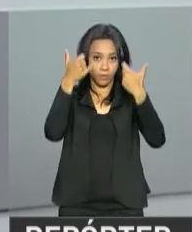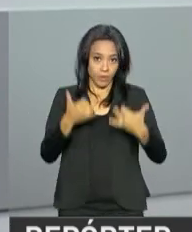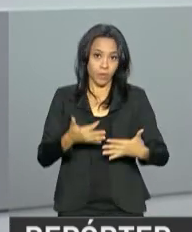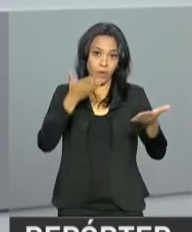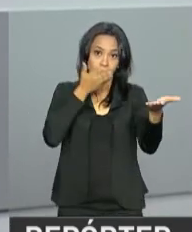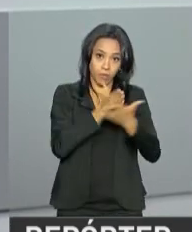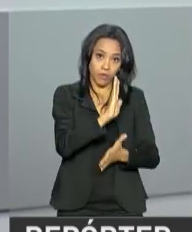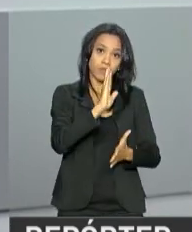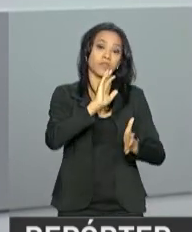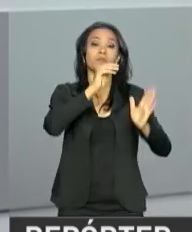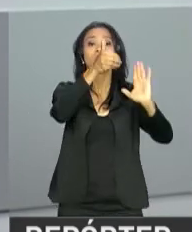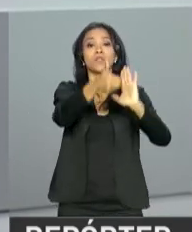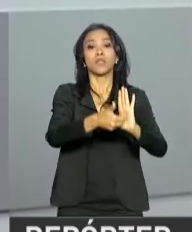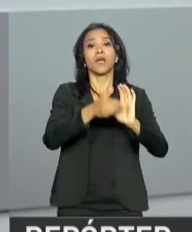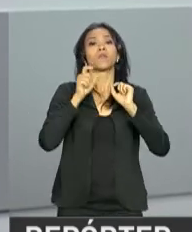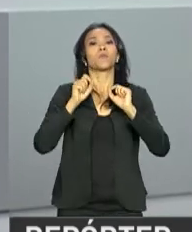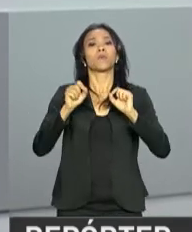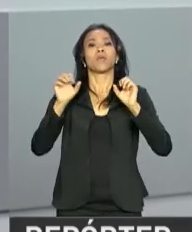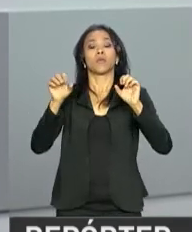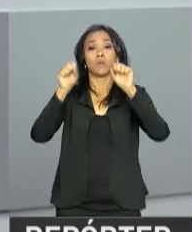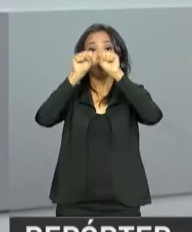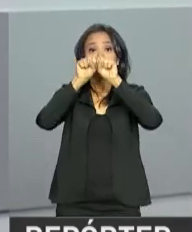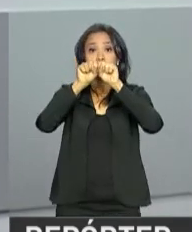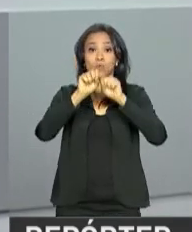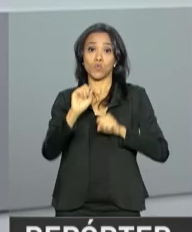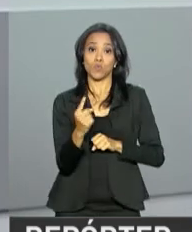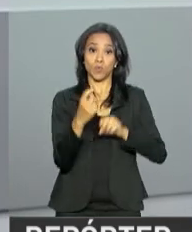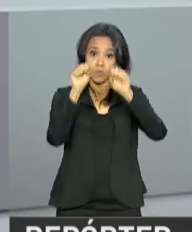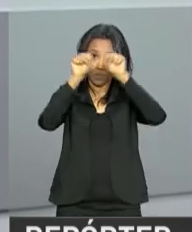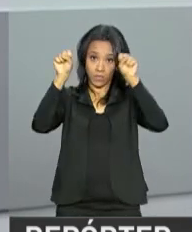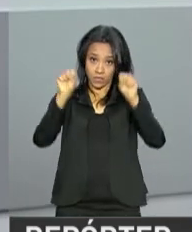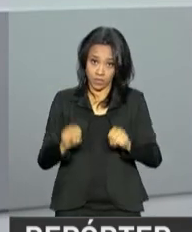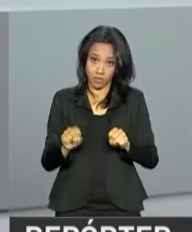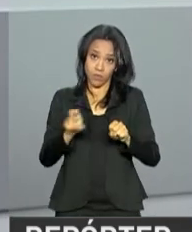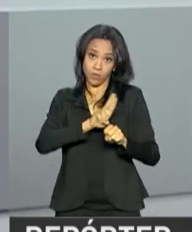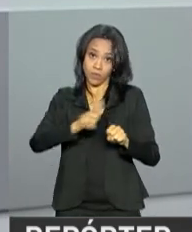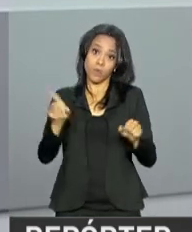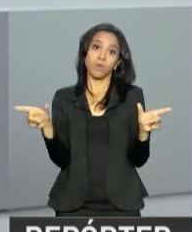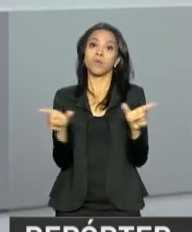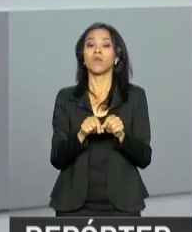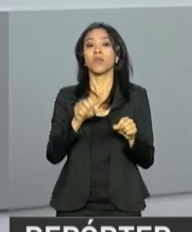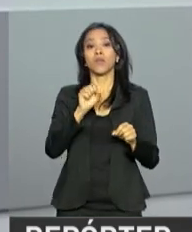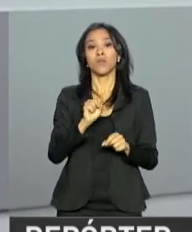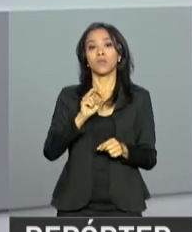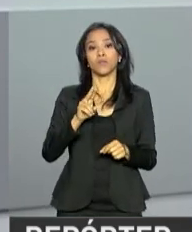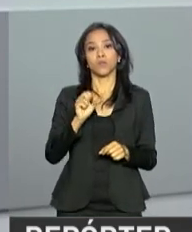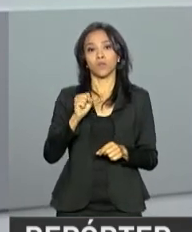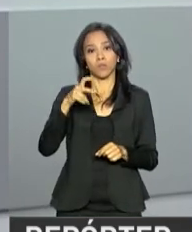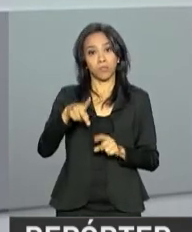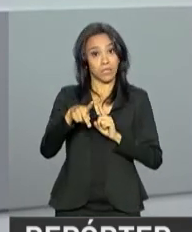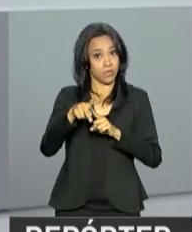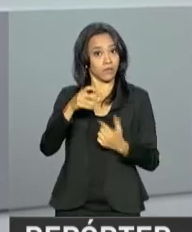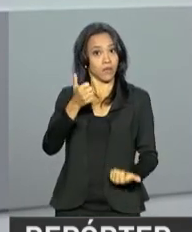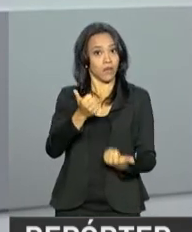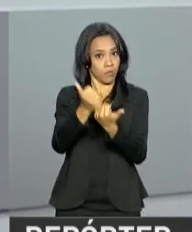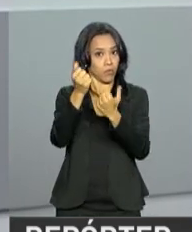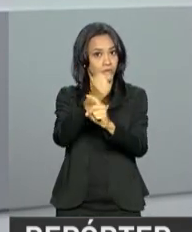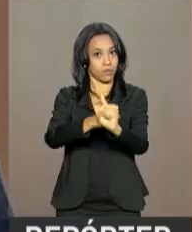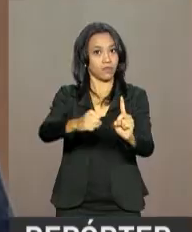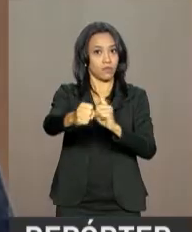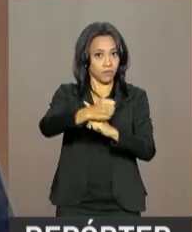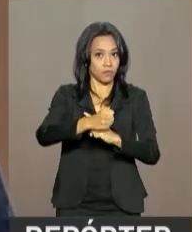federal do sistema único de segurança pública o susp e os benefícios que isso trará à sociedade